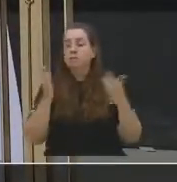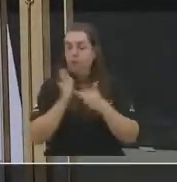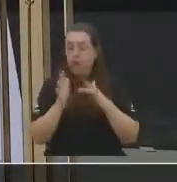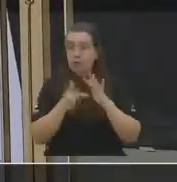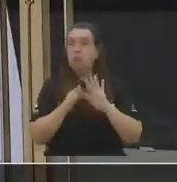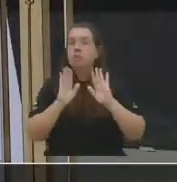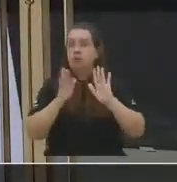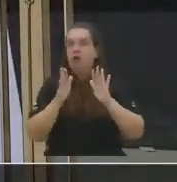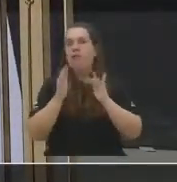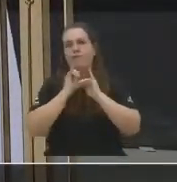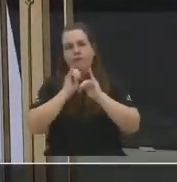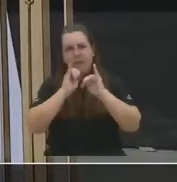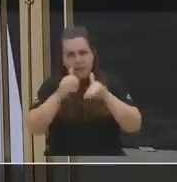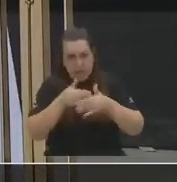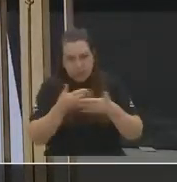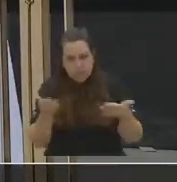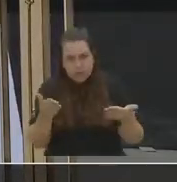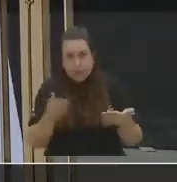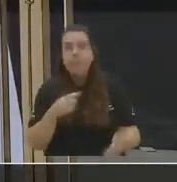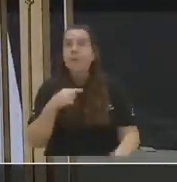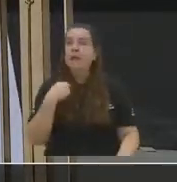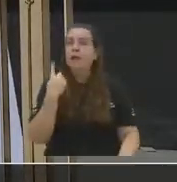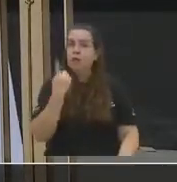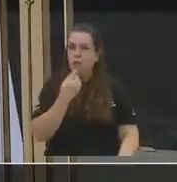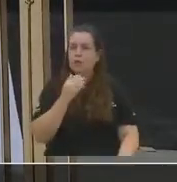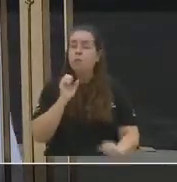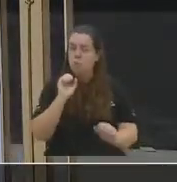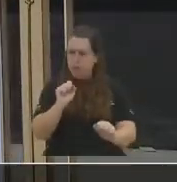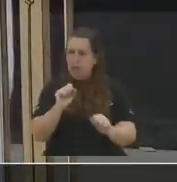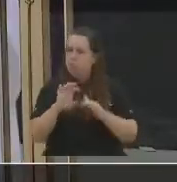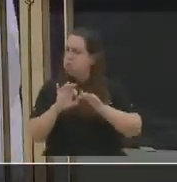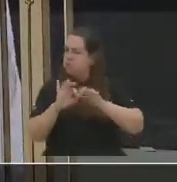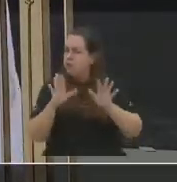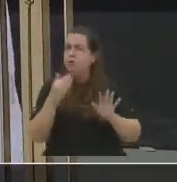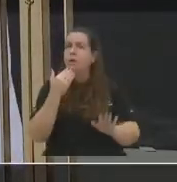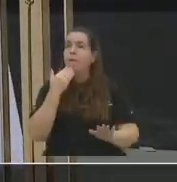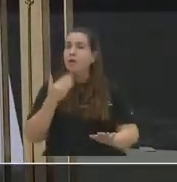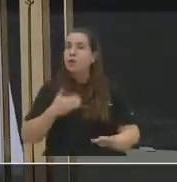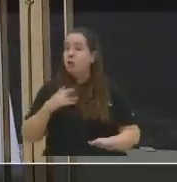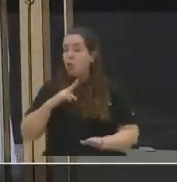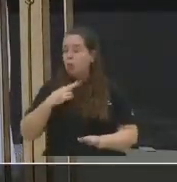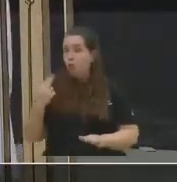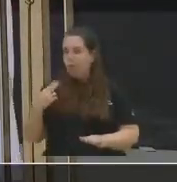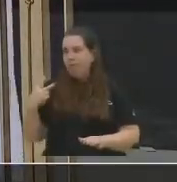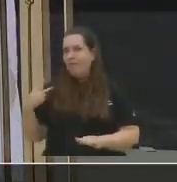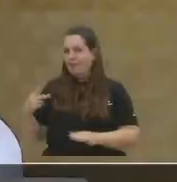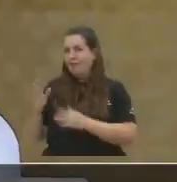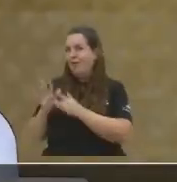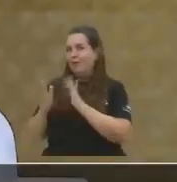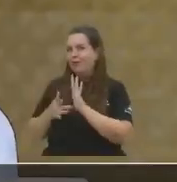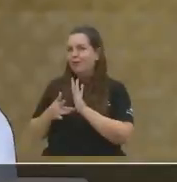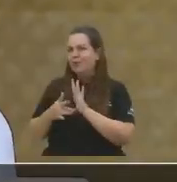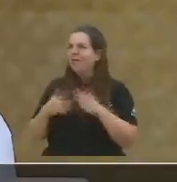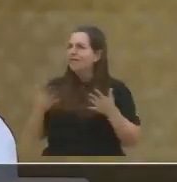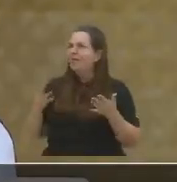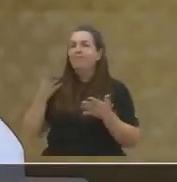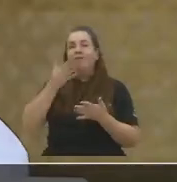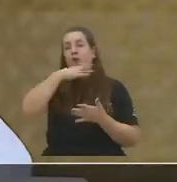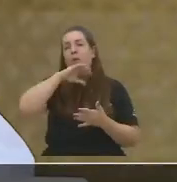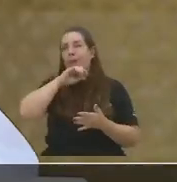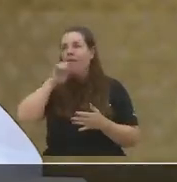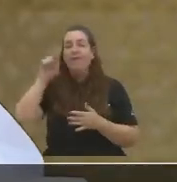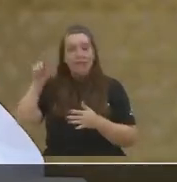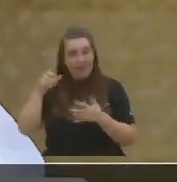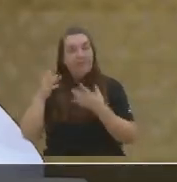nós pediríamos em seu nome e o Pai atenderia, significa então que Jesus